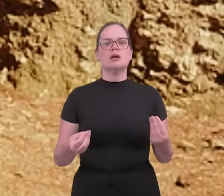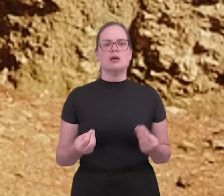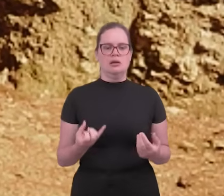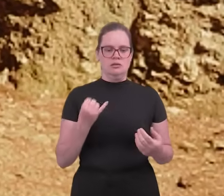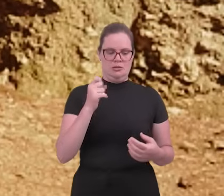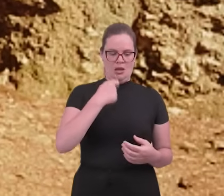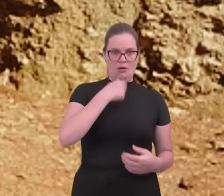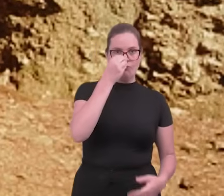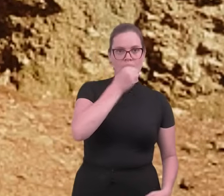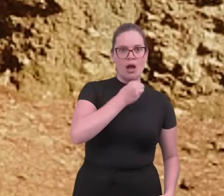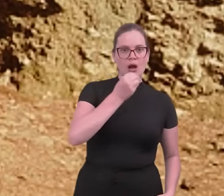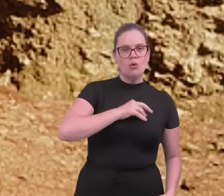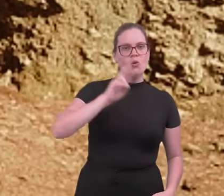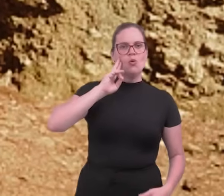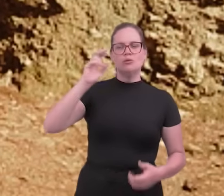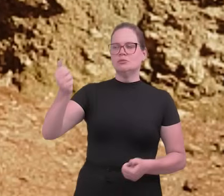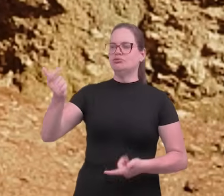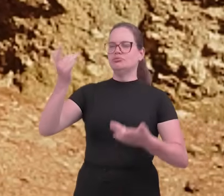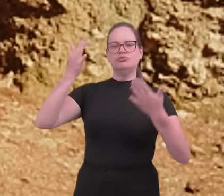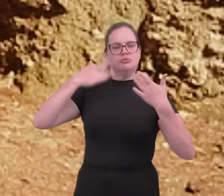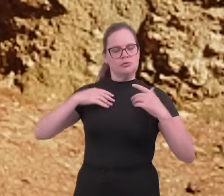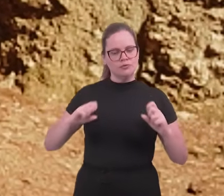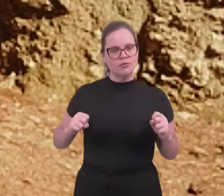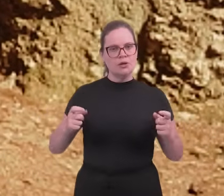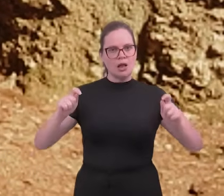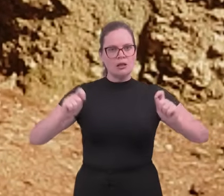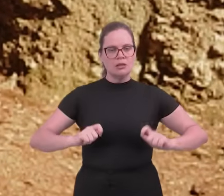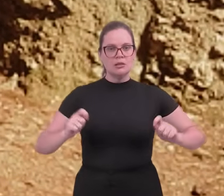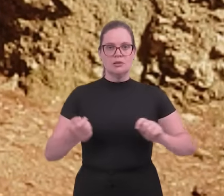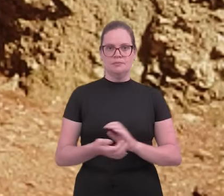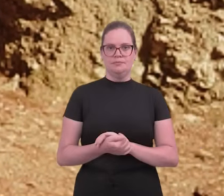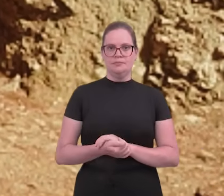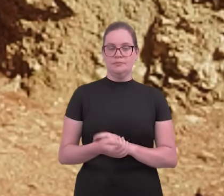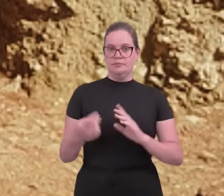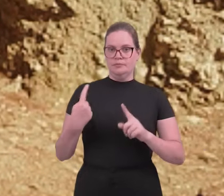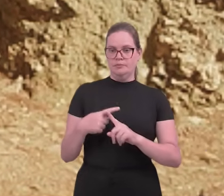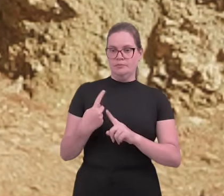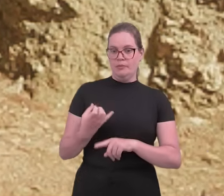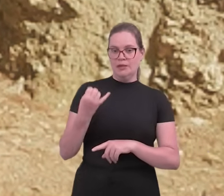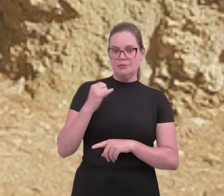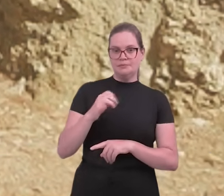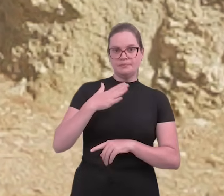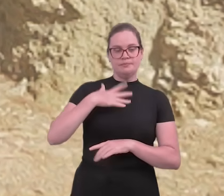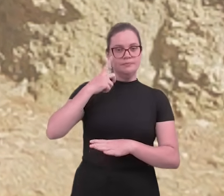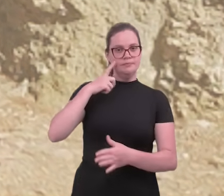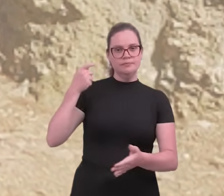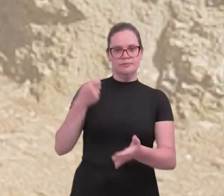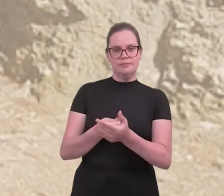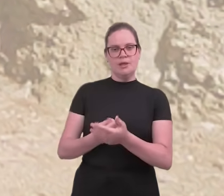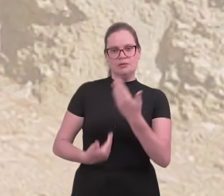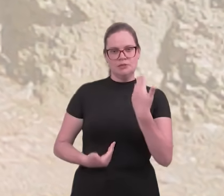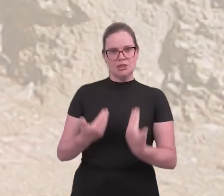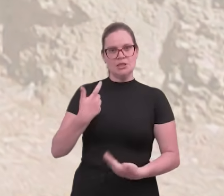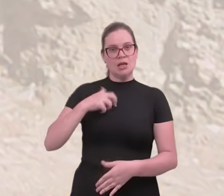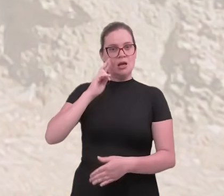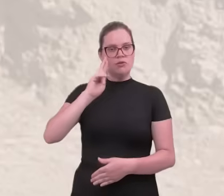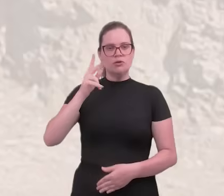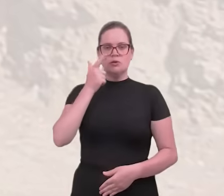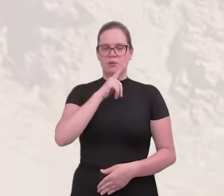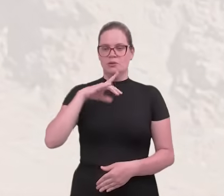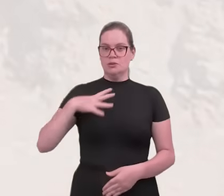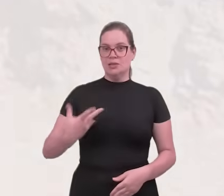fraquezas. Tudo o que tentava se opor à nossa decisão pela salvação